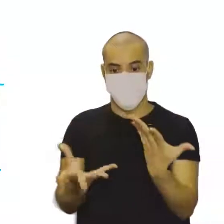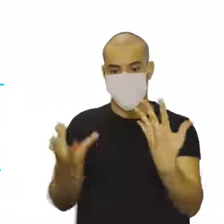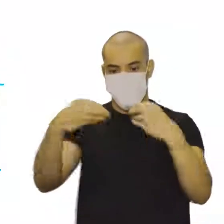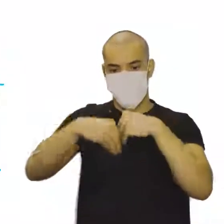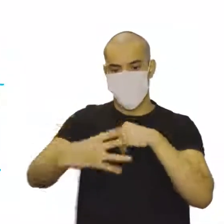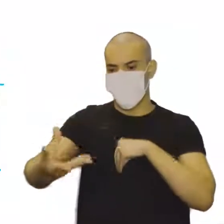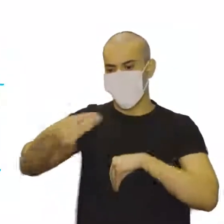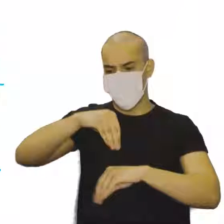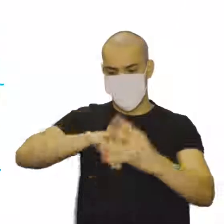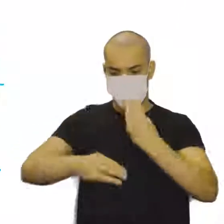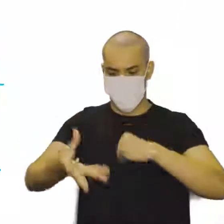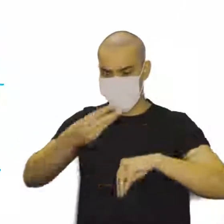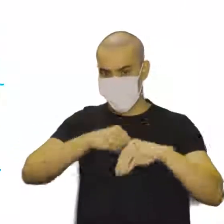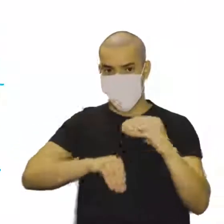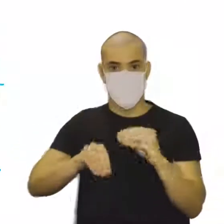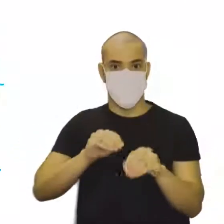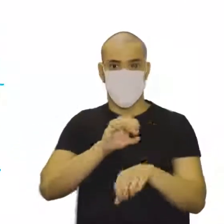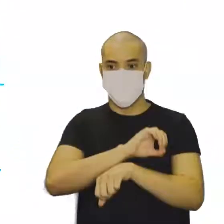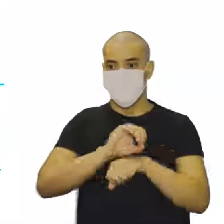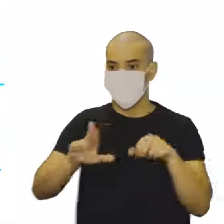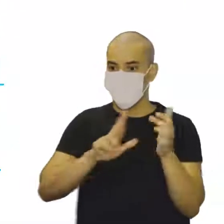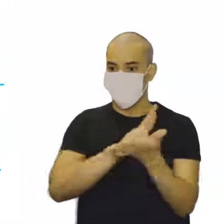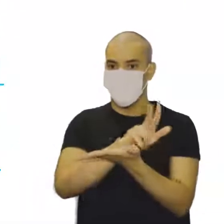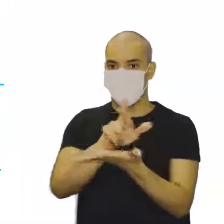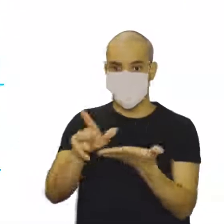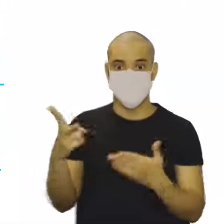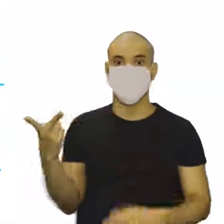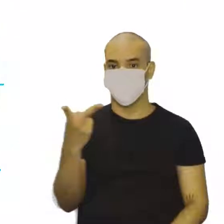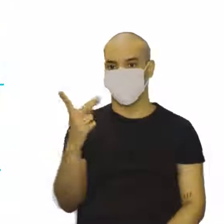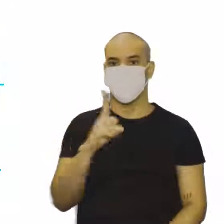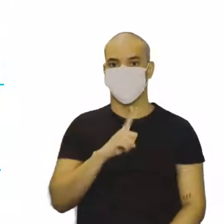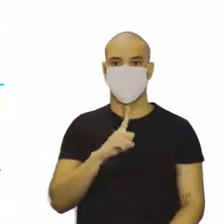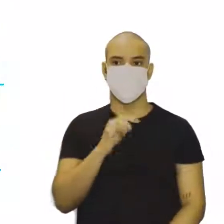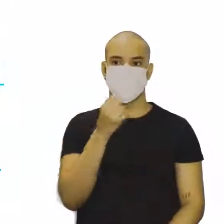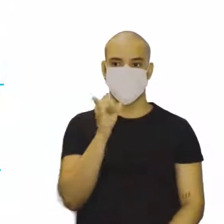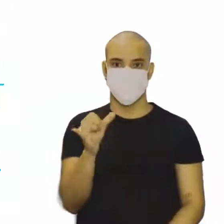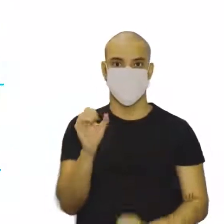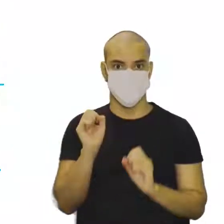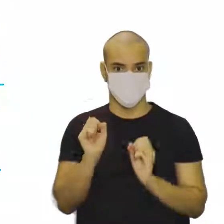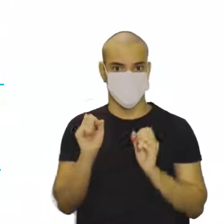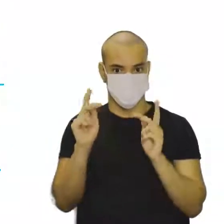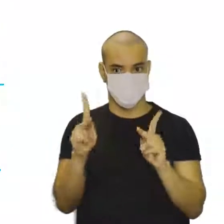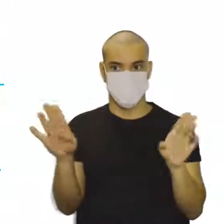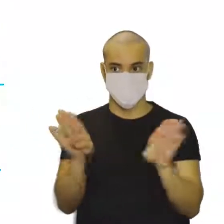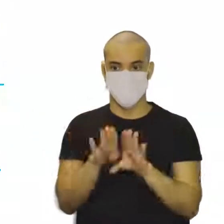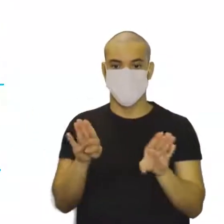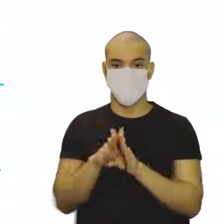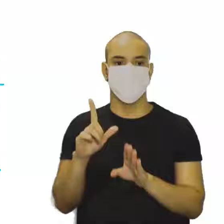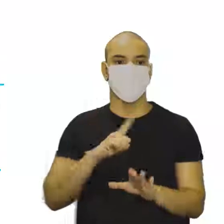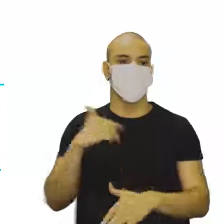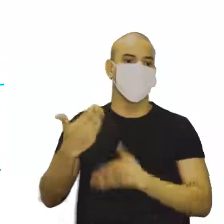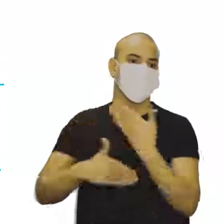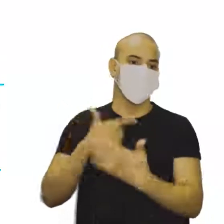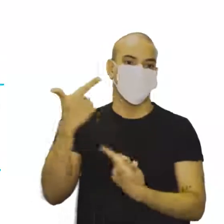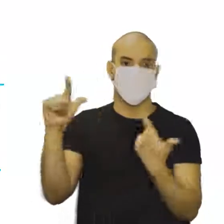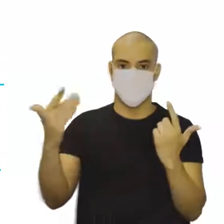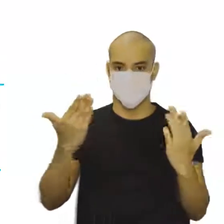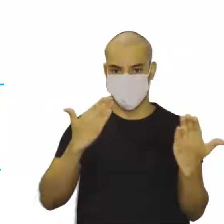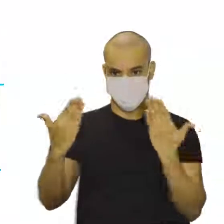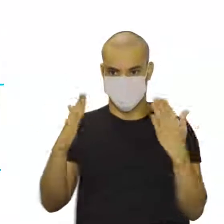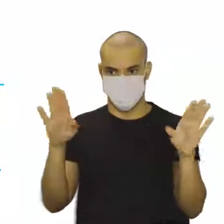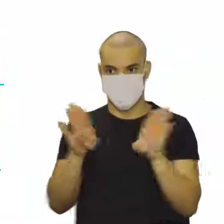acopla um ou mais indutor. Os dois armazenam energia, ok? E também a gente tem outras